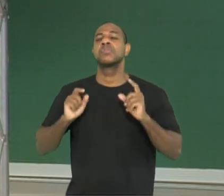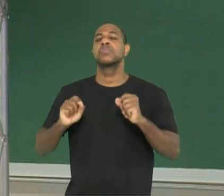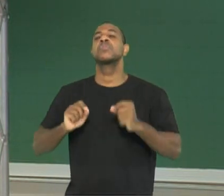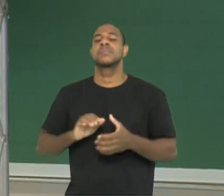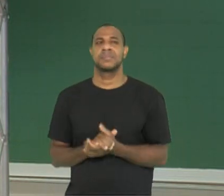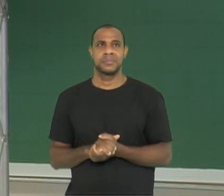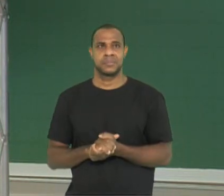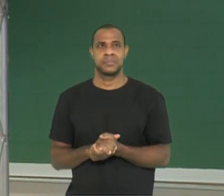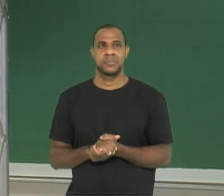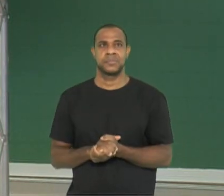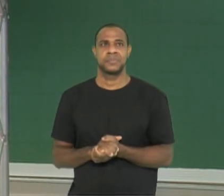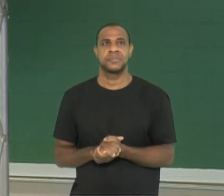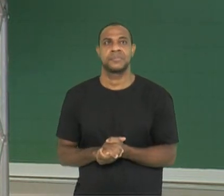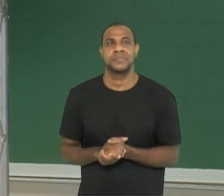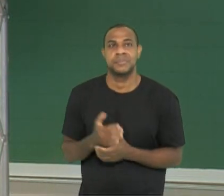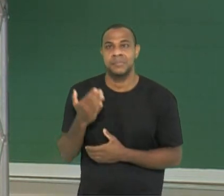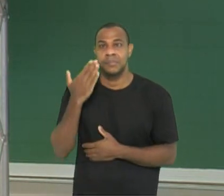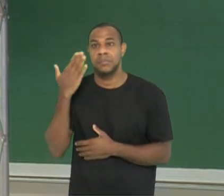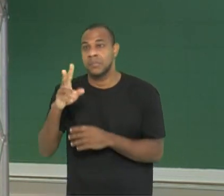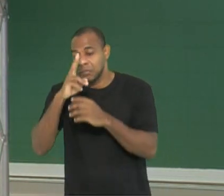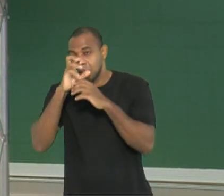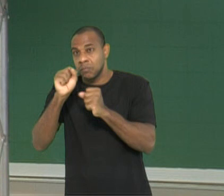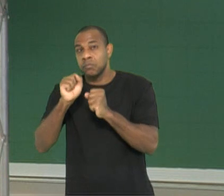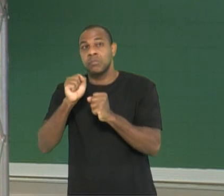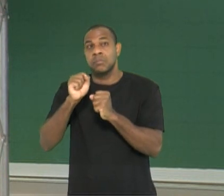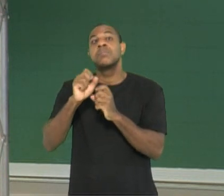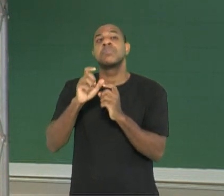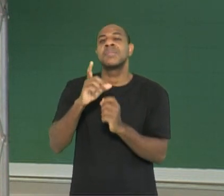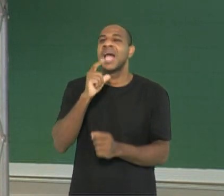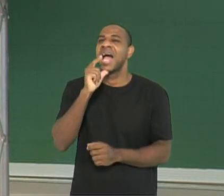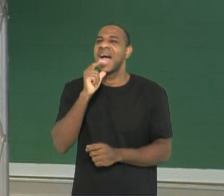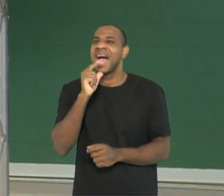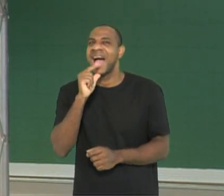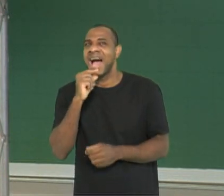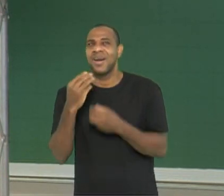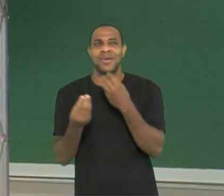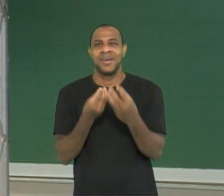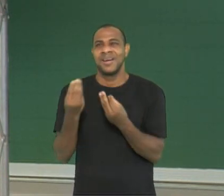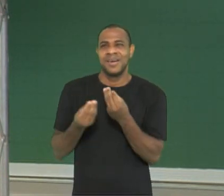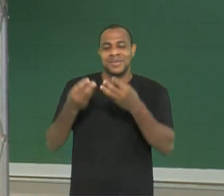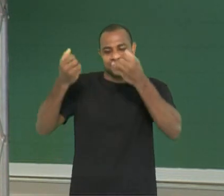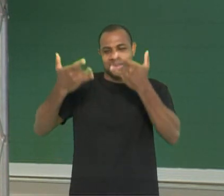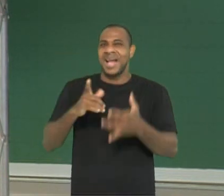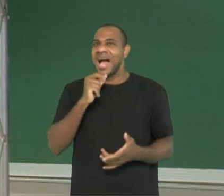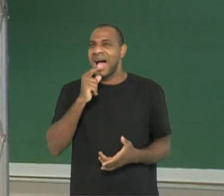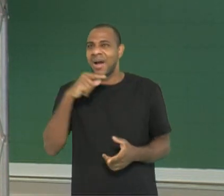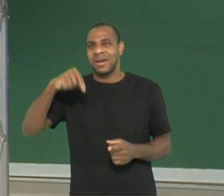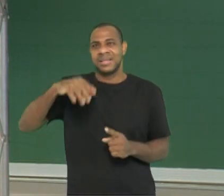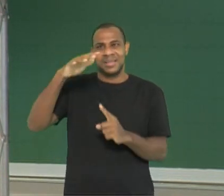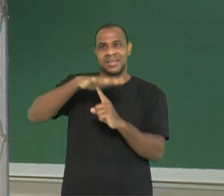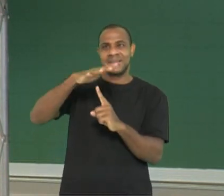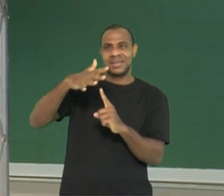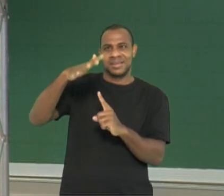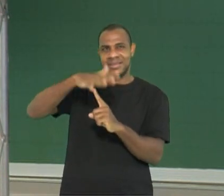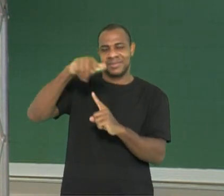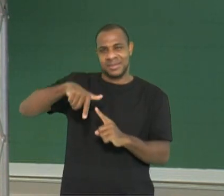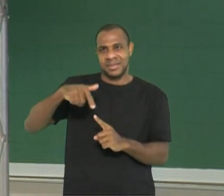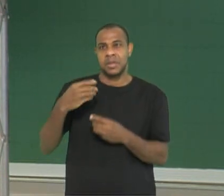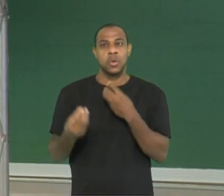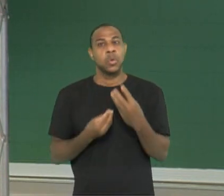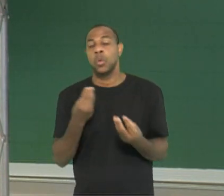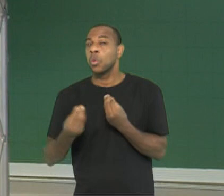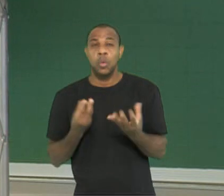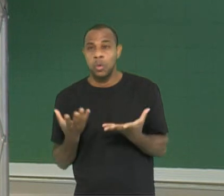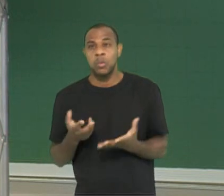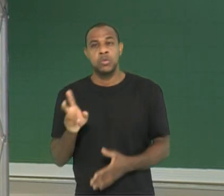sobre potencial hídrico do estado do Paraná. Então nós vamos falar um pouquinho sobre a água, sobre a utilização do